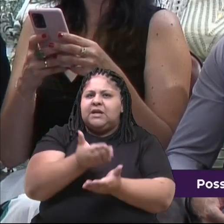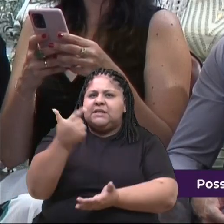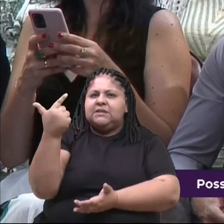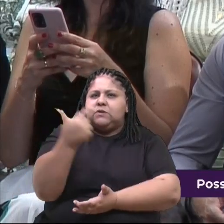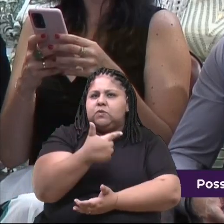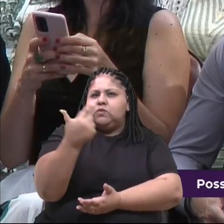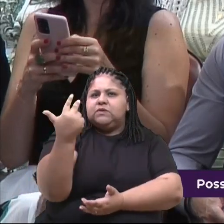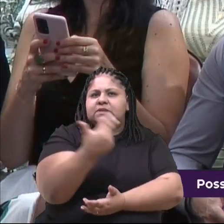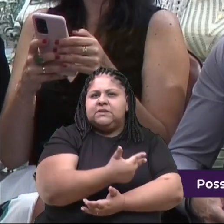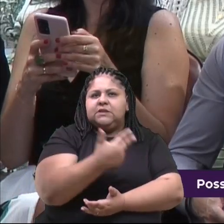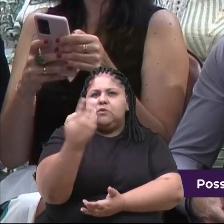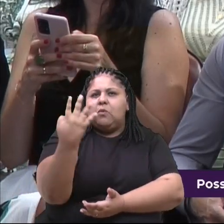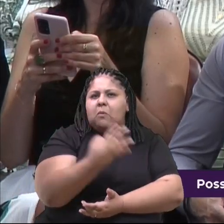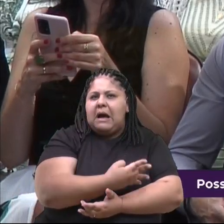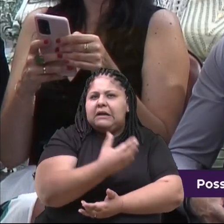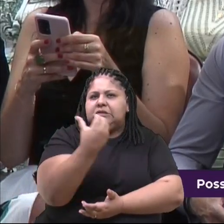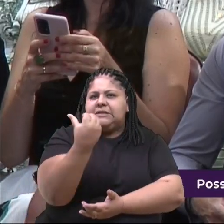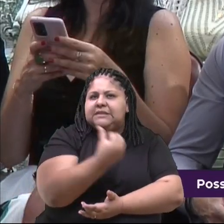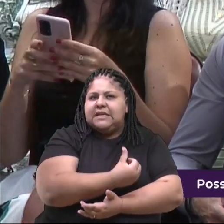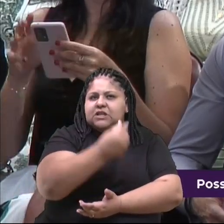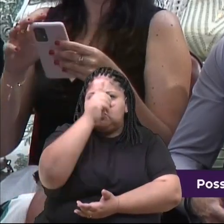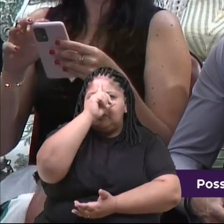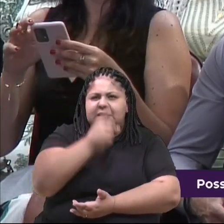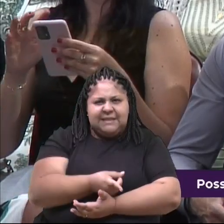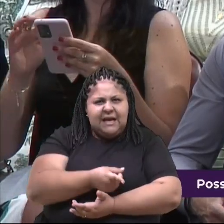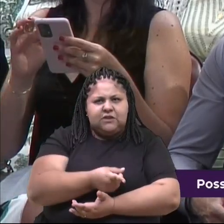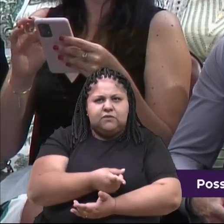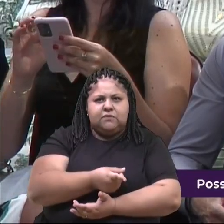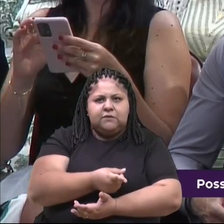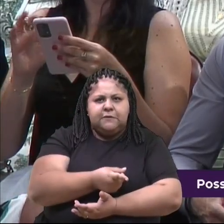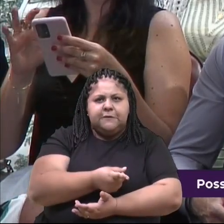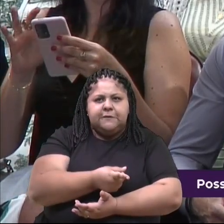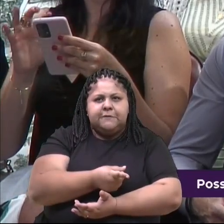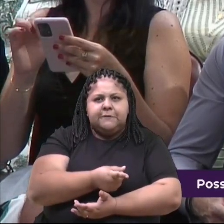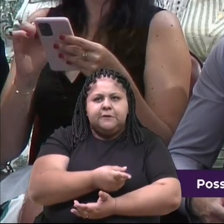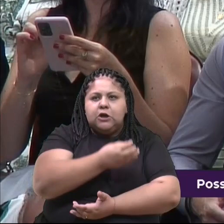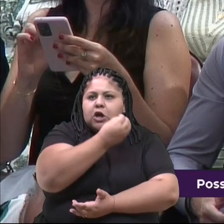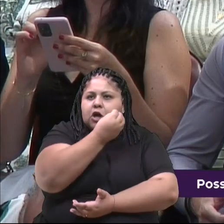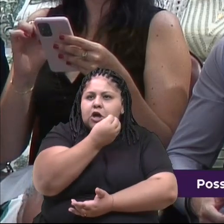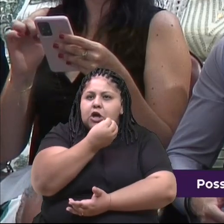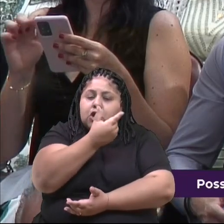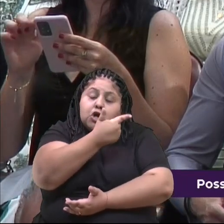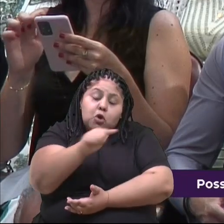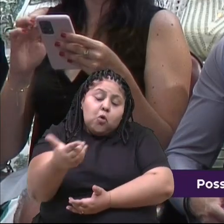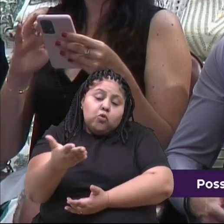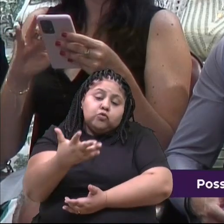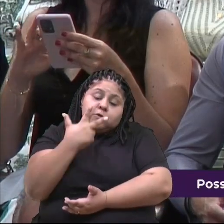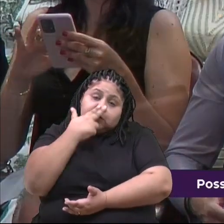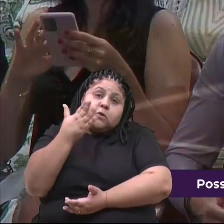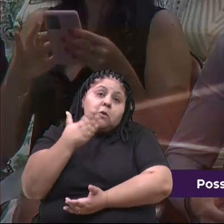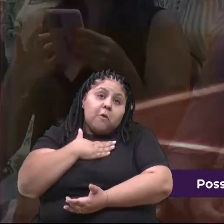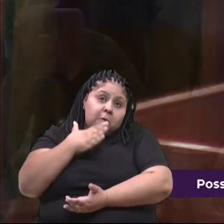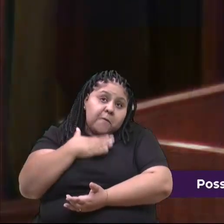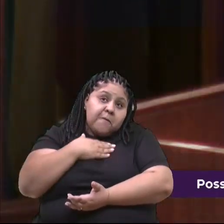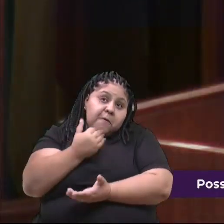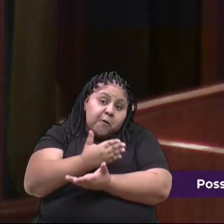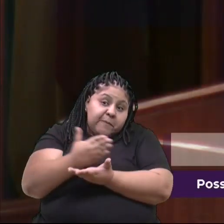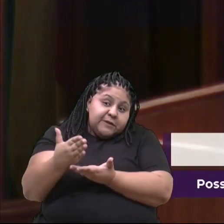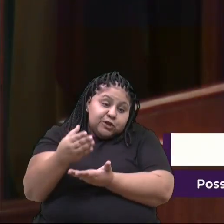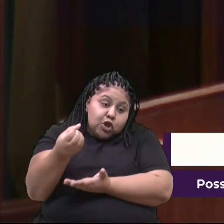4º, 6º mandato, né, vereador Renato? E outros como eu,